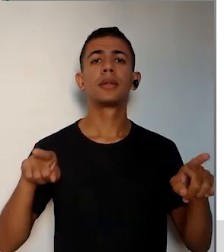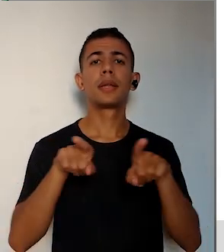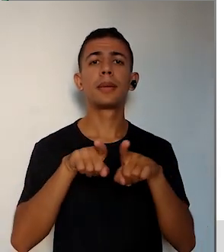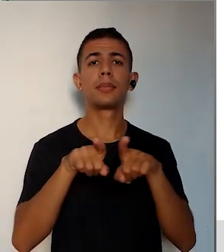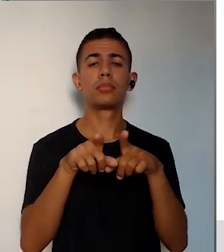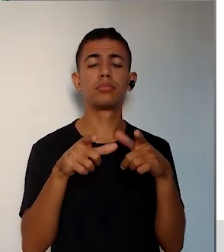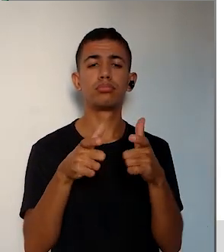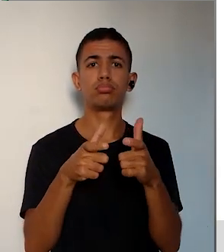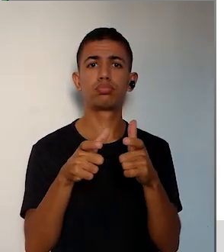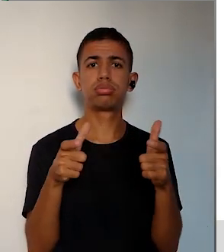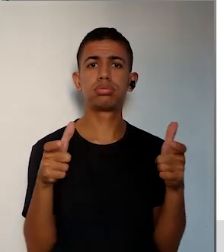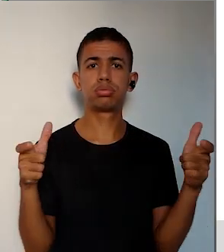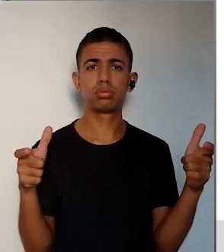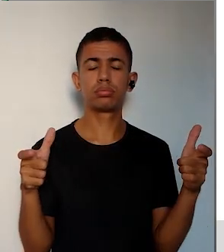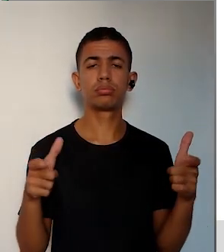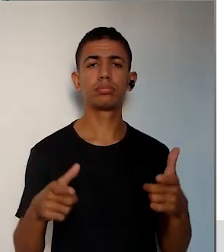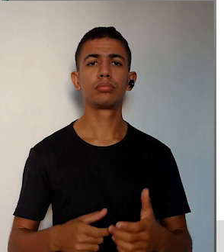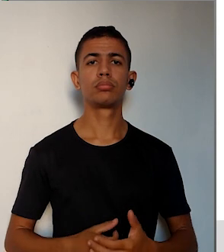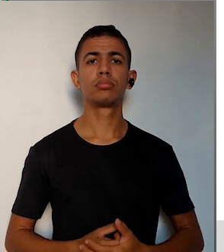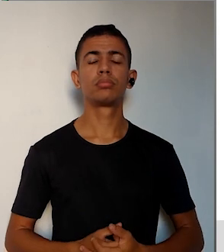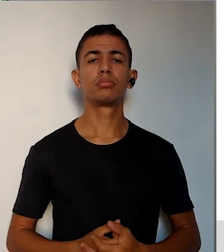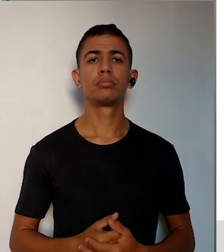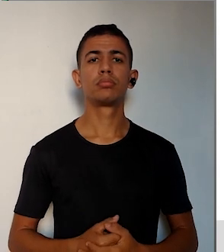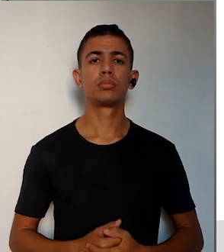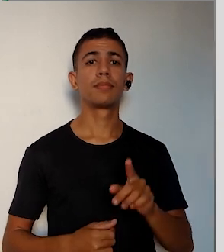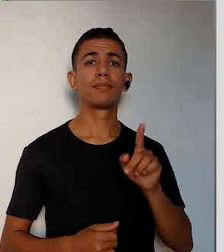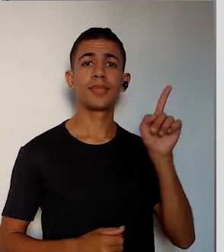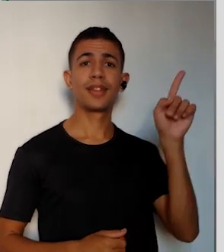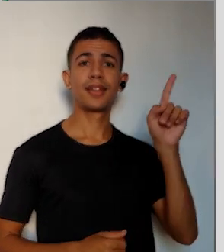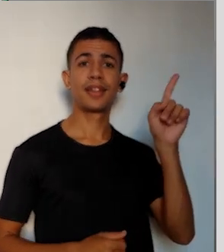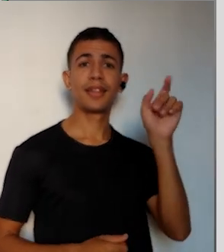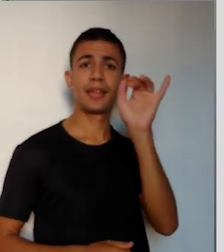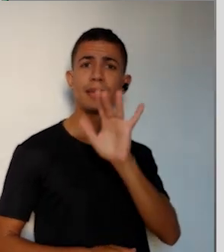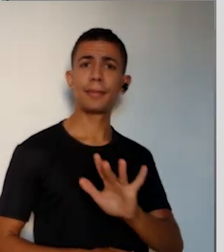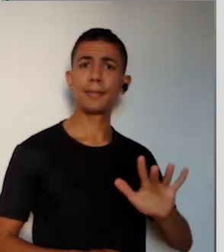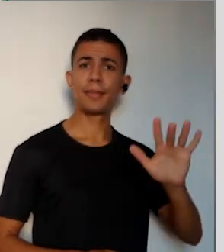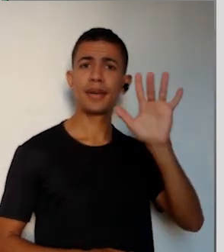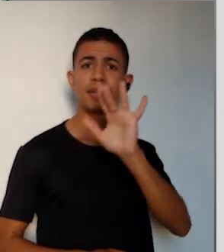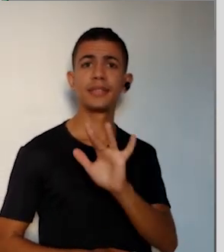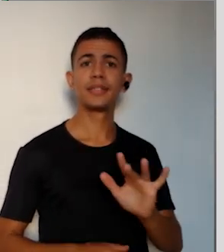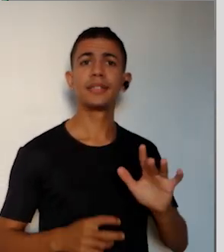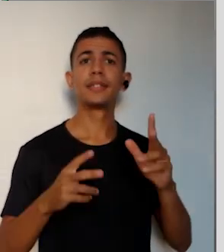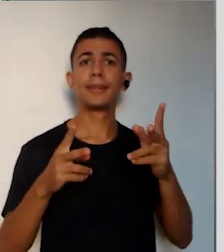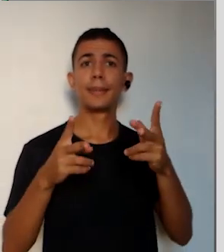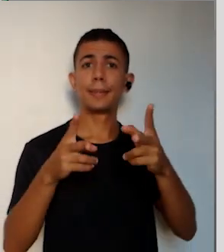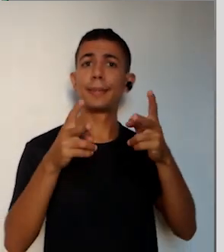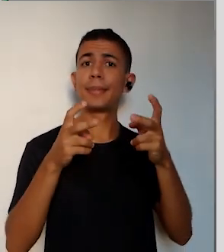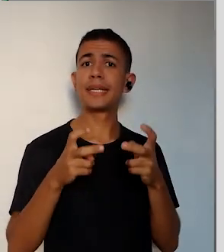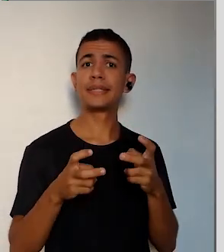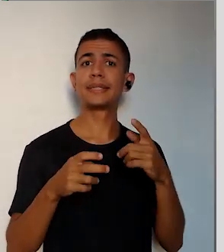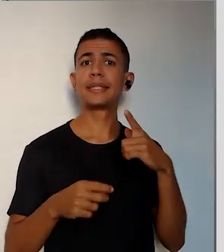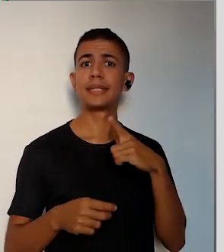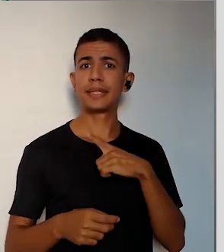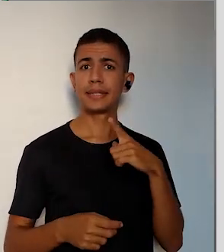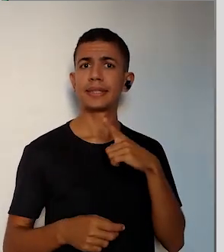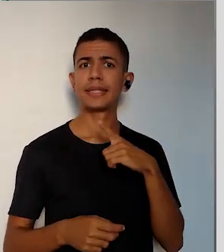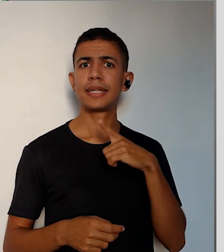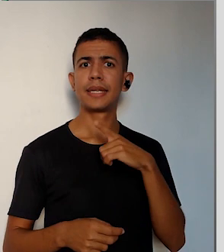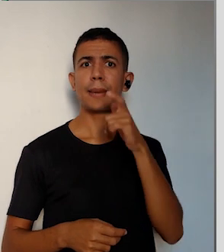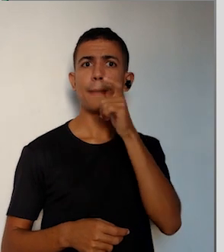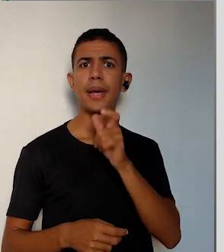e fatores de crescimento. Na imagem, observe que há a existência